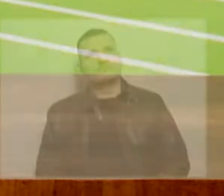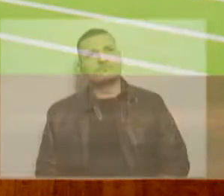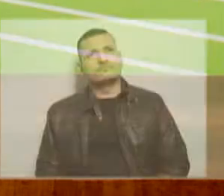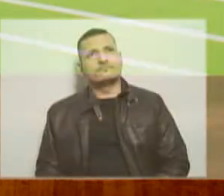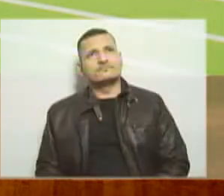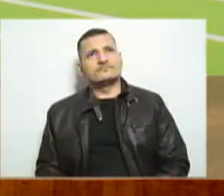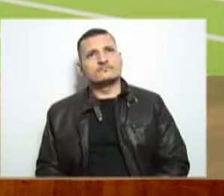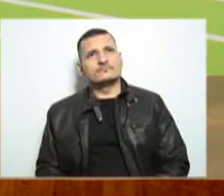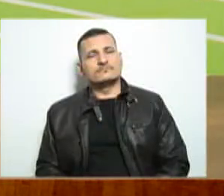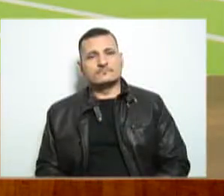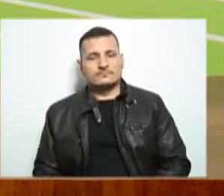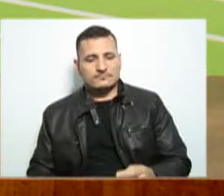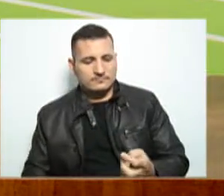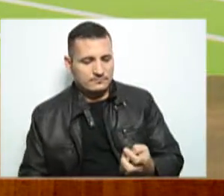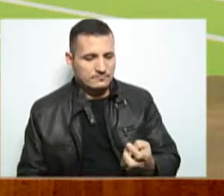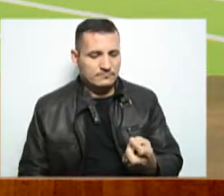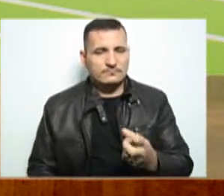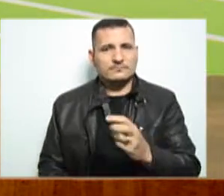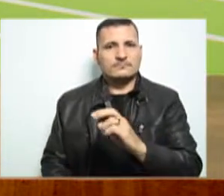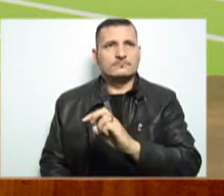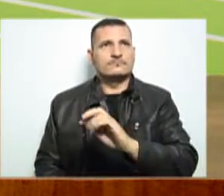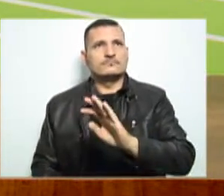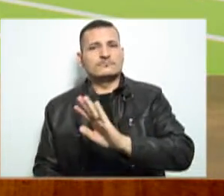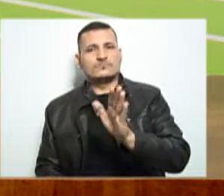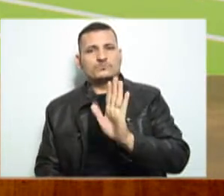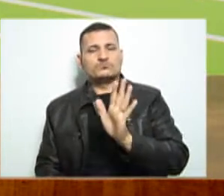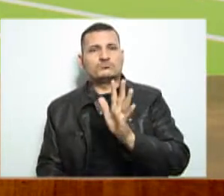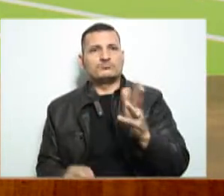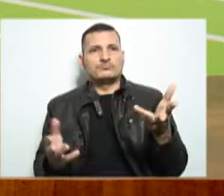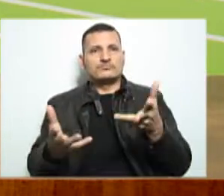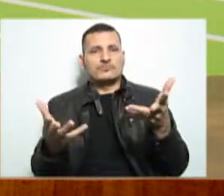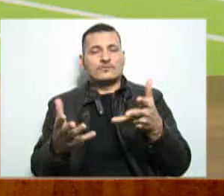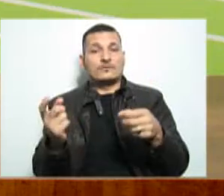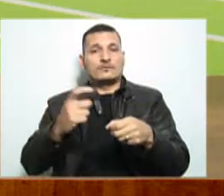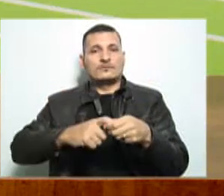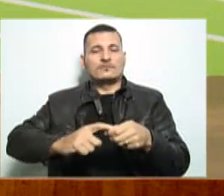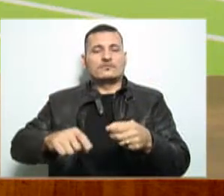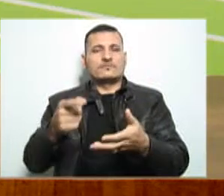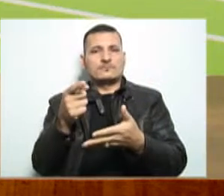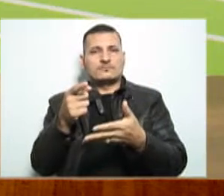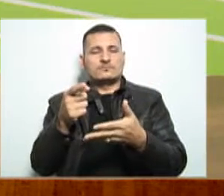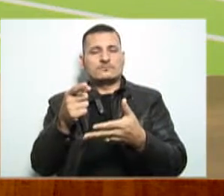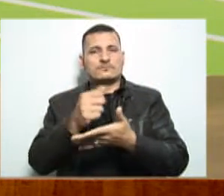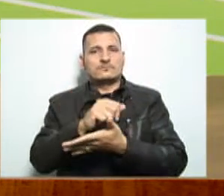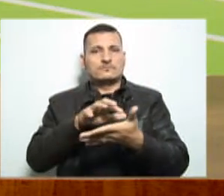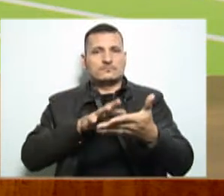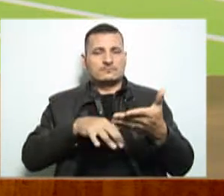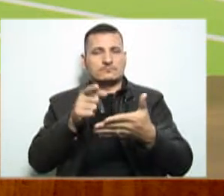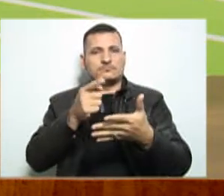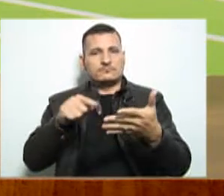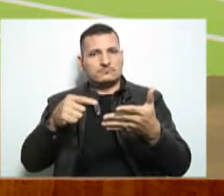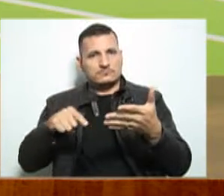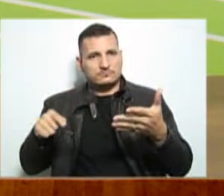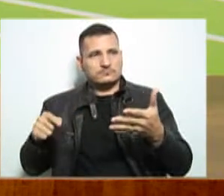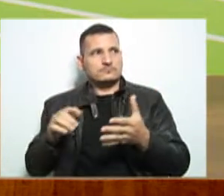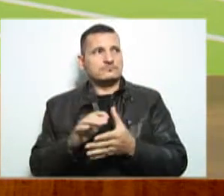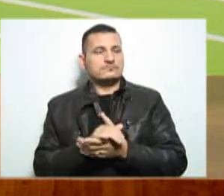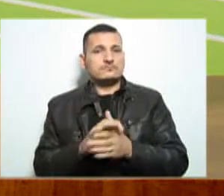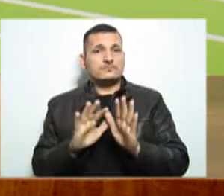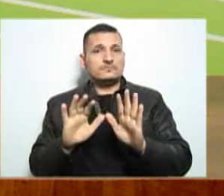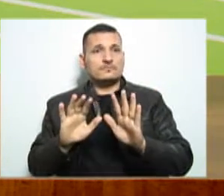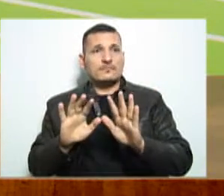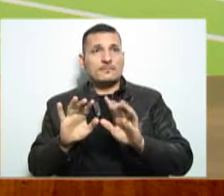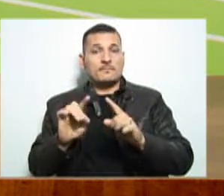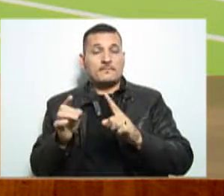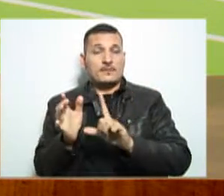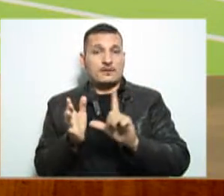Olá, alunos, né? Estamos aqui novamente para a correção das atividades da nossa aula 1, mas antes